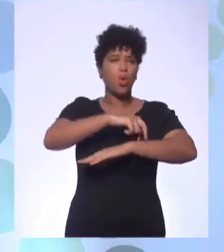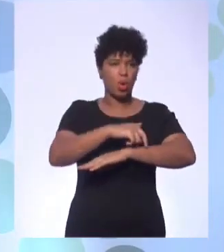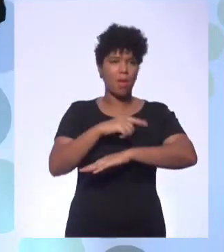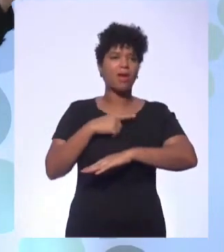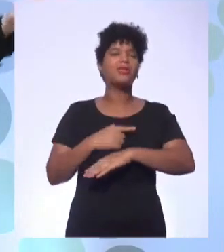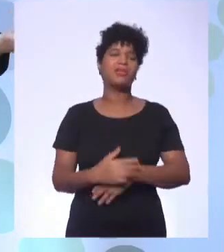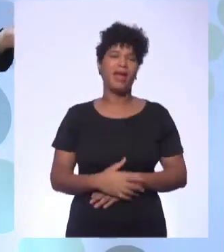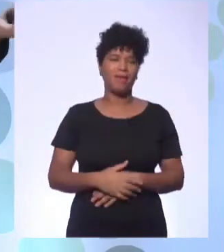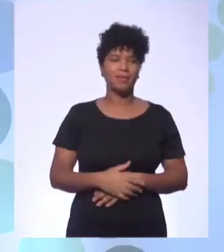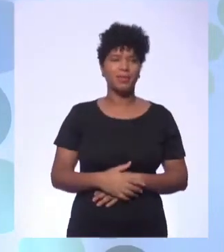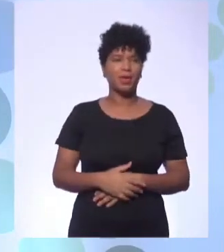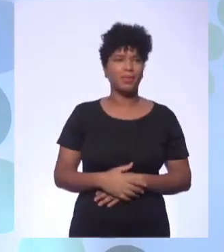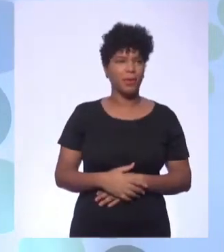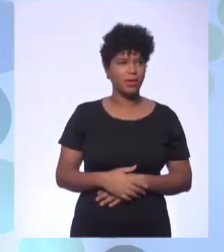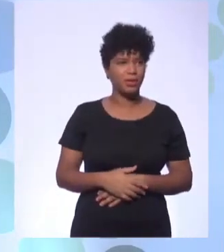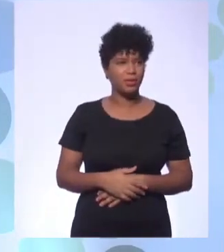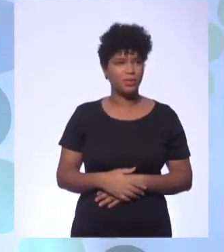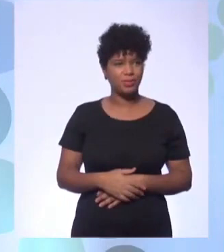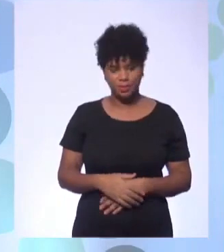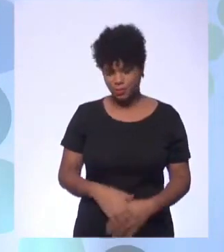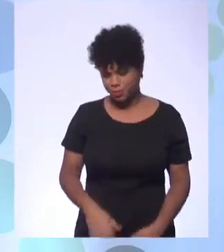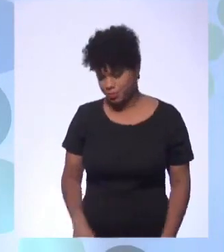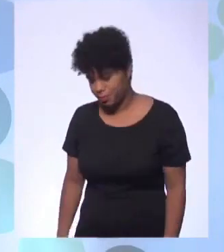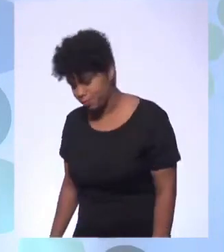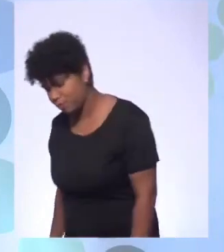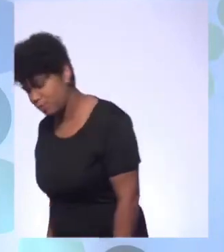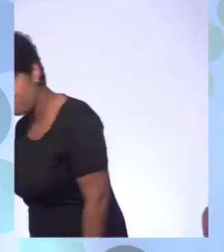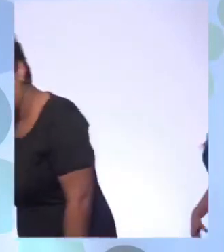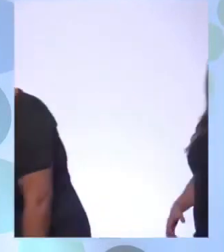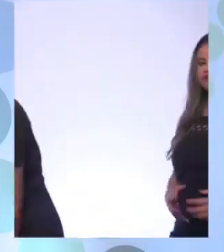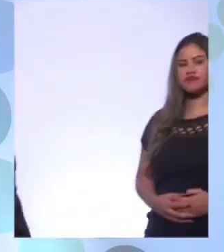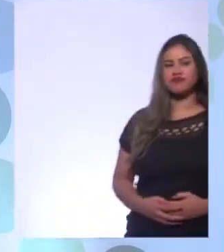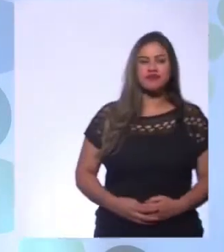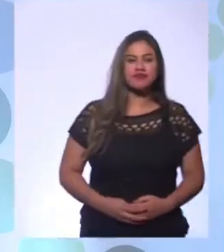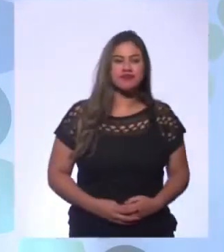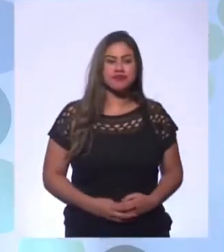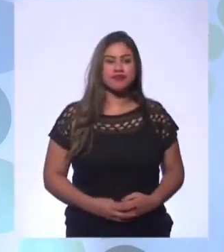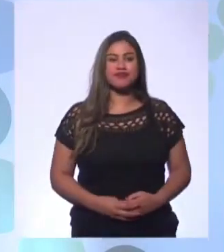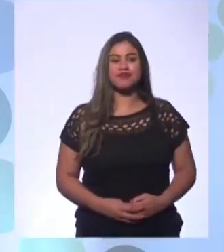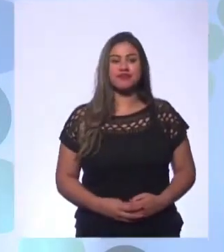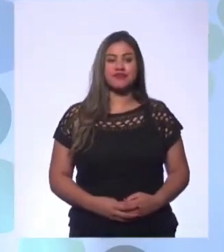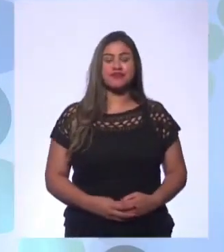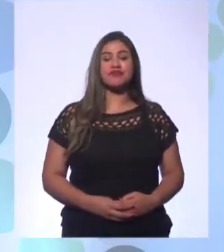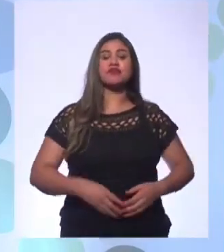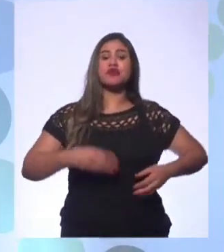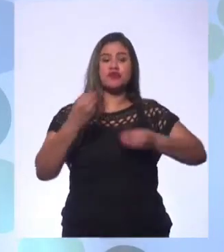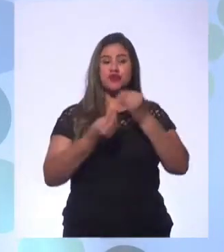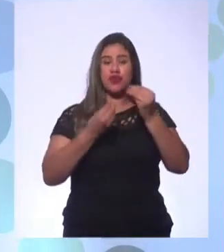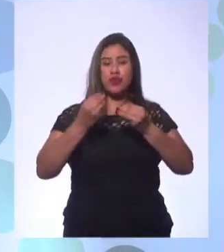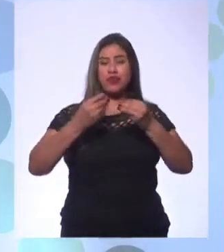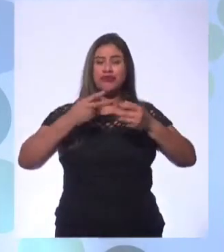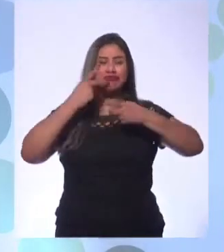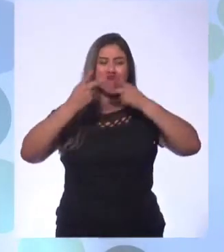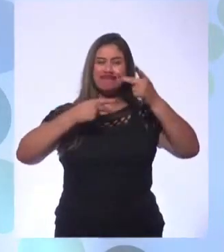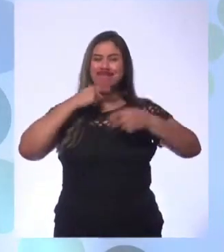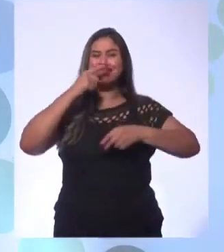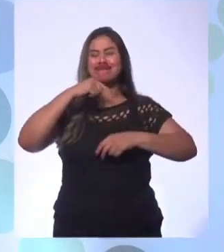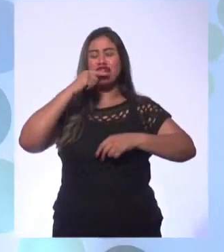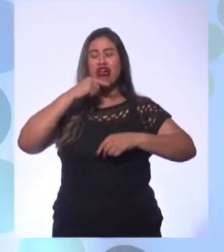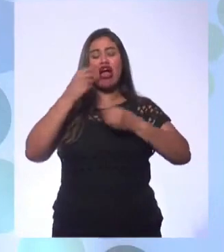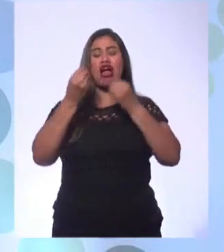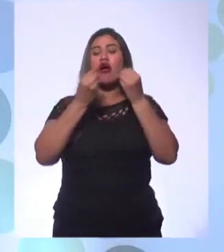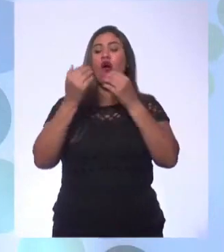época dos homens das cavernas, como ainda não se dominava a língua falada e muito menos escrita, como que eles faziam então para se comunicar? Através